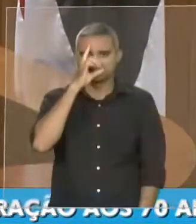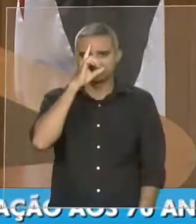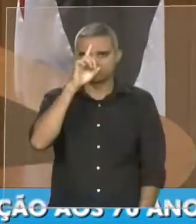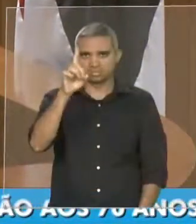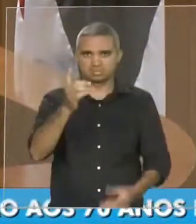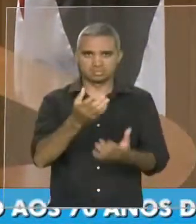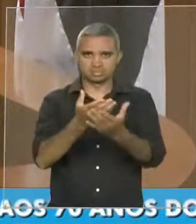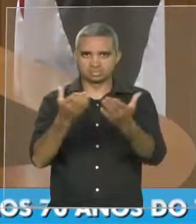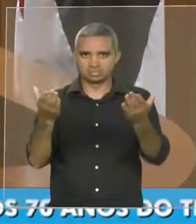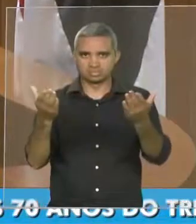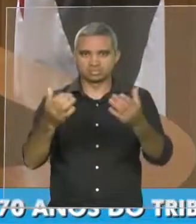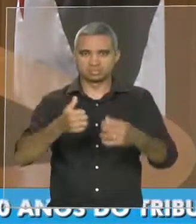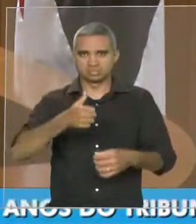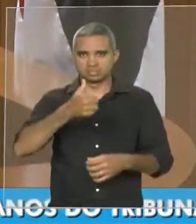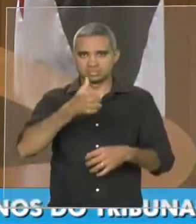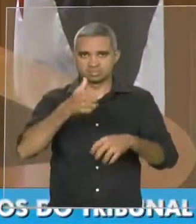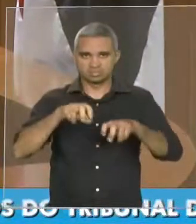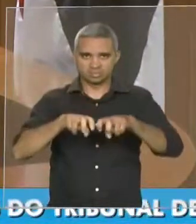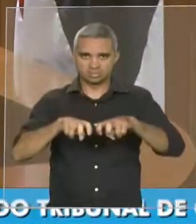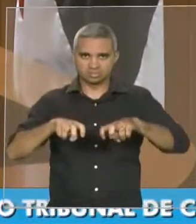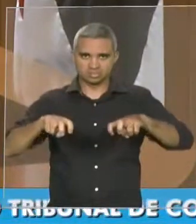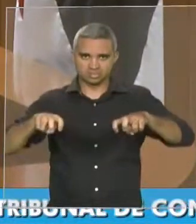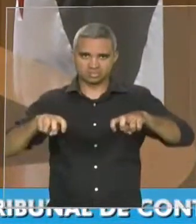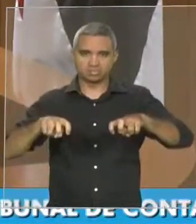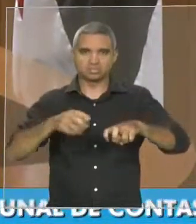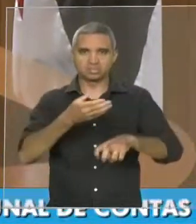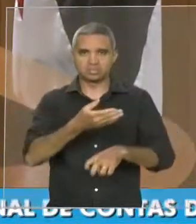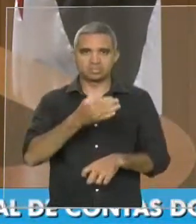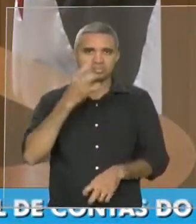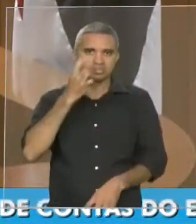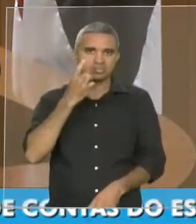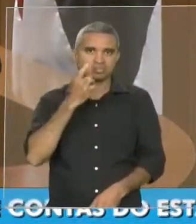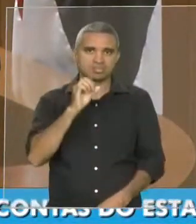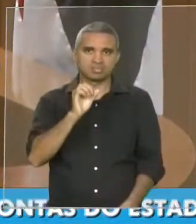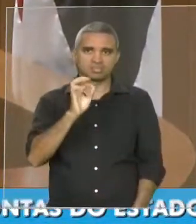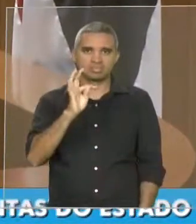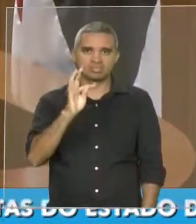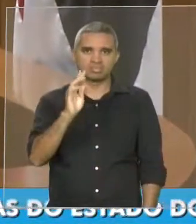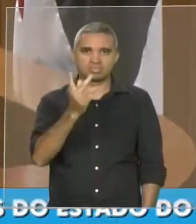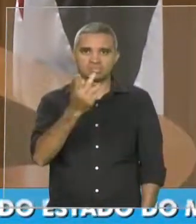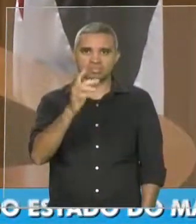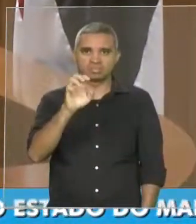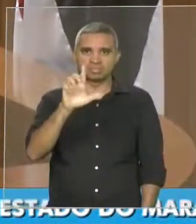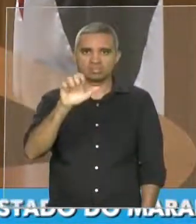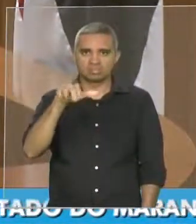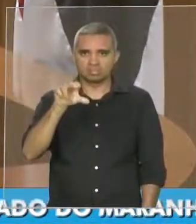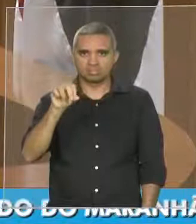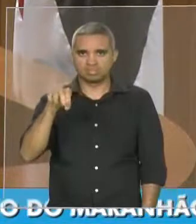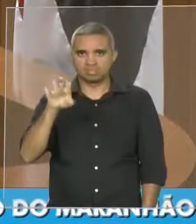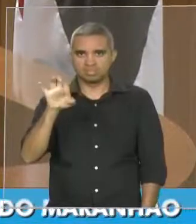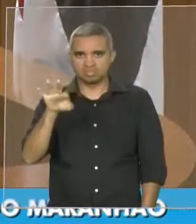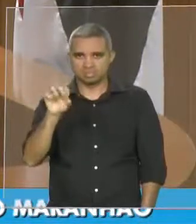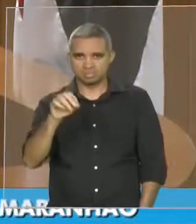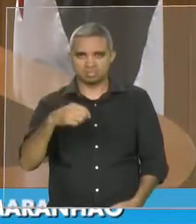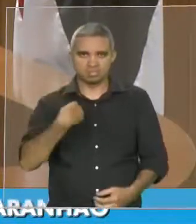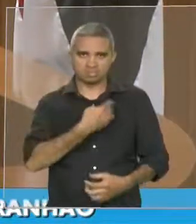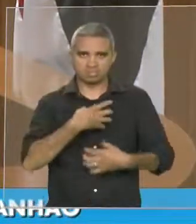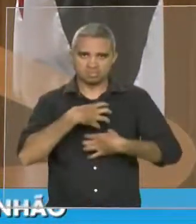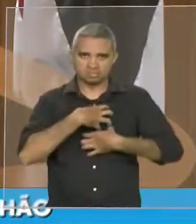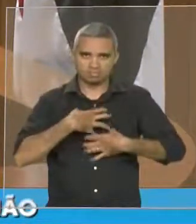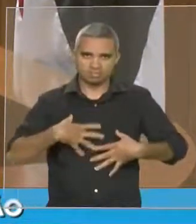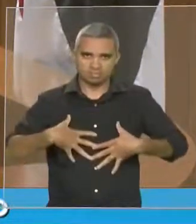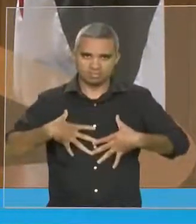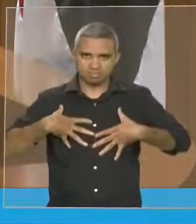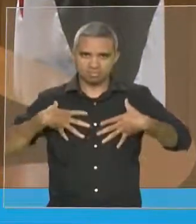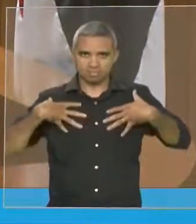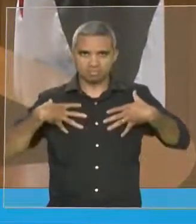Neto, autor da proposição que muito nos honra e muito nos alegra, o excelentíssimo senhor